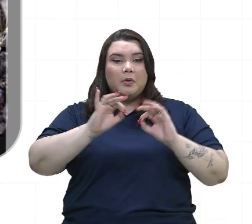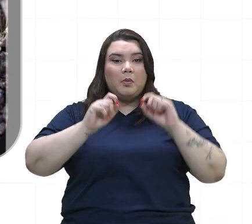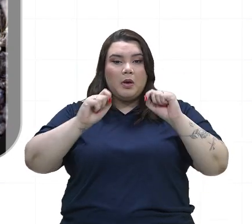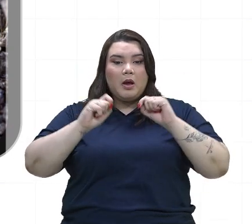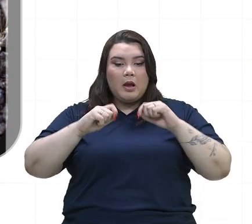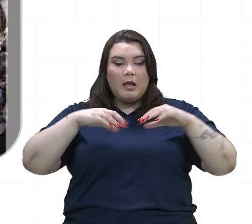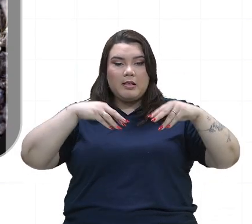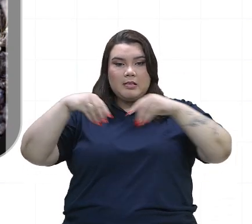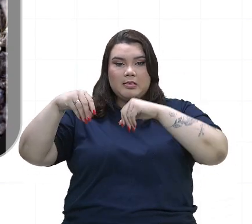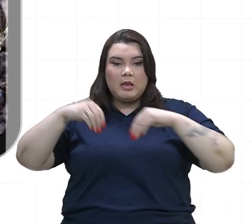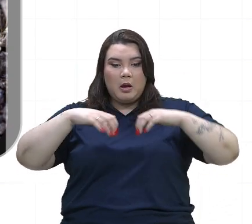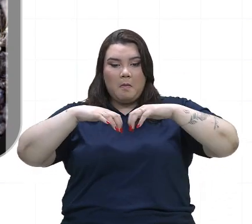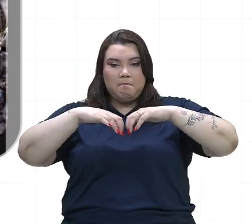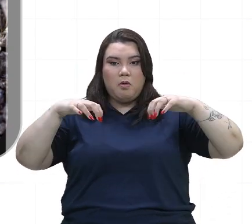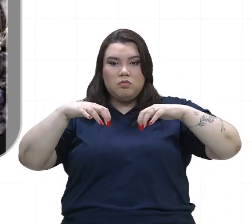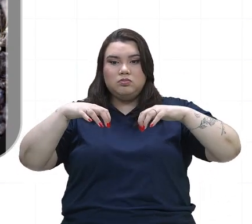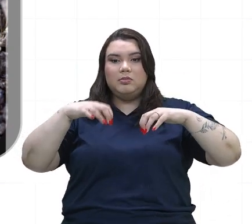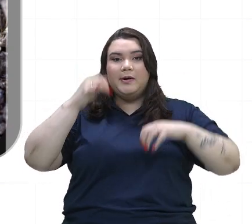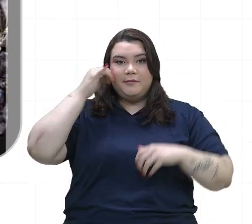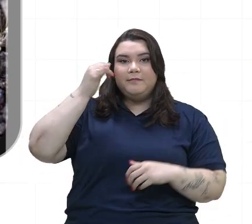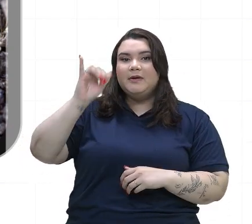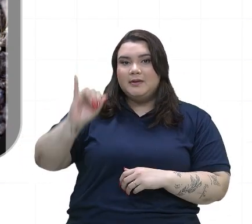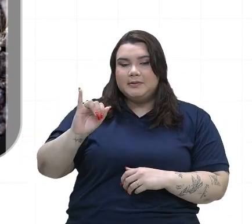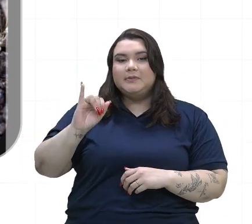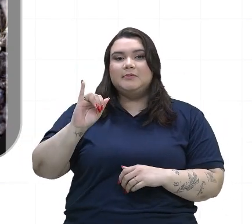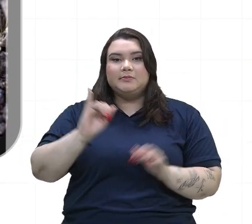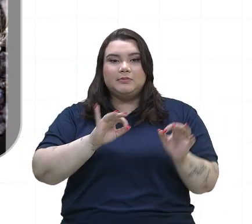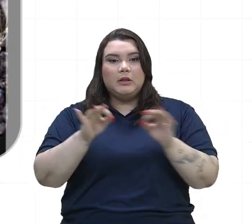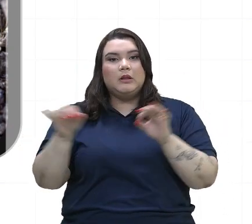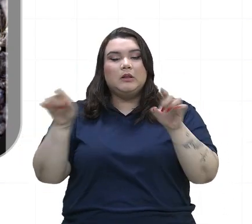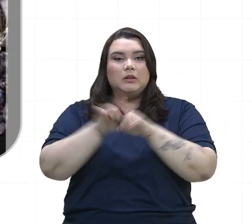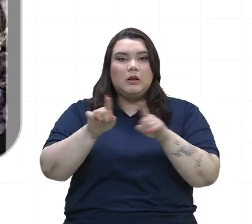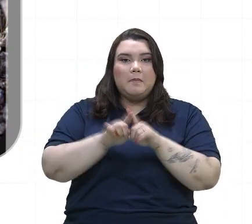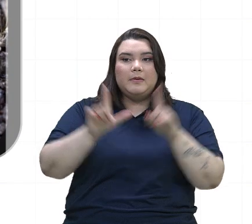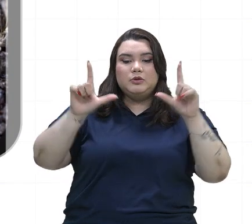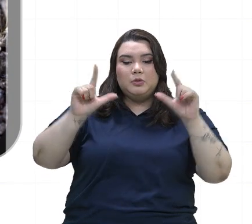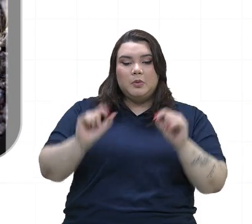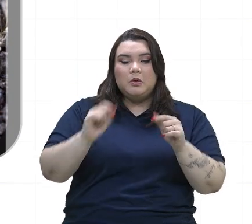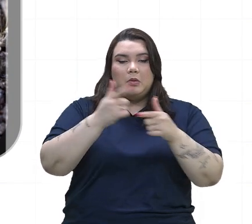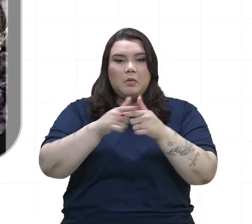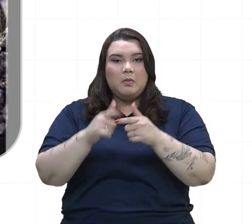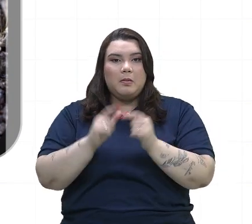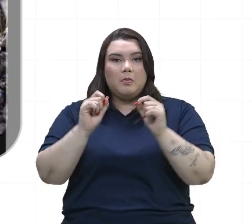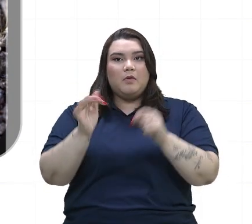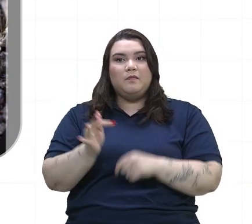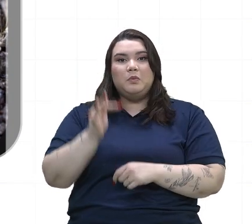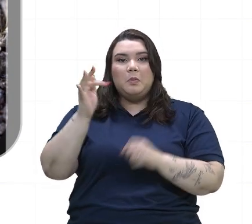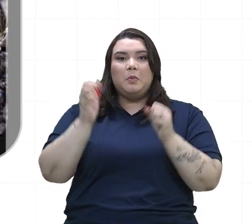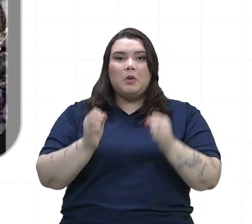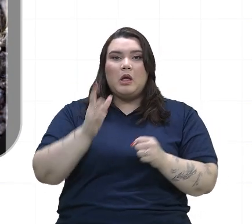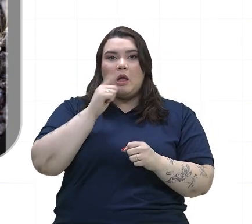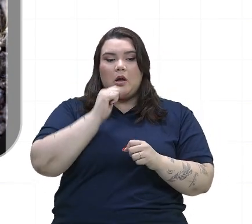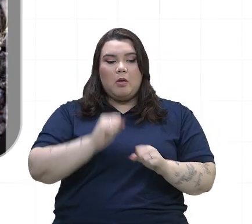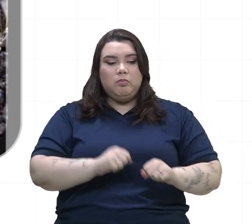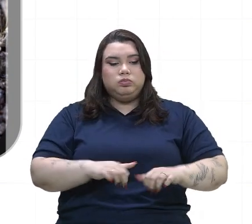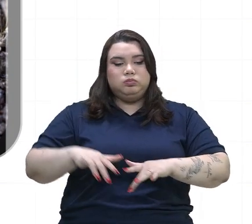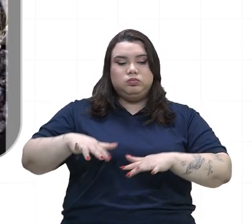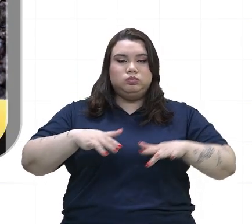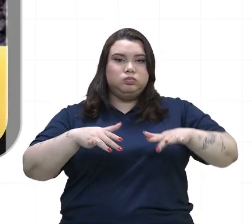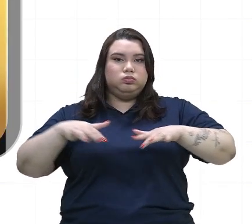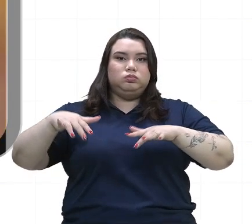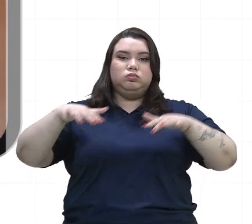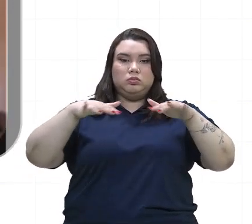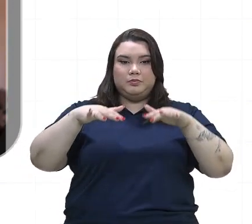ao escoamento dessa água, diminuindo ali a ocorrência de enchentes. Esse solo encharcado ali evita, né, que ele fique ali muito seco